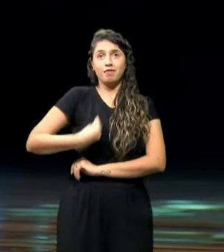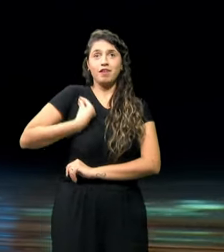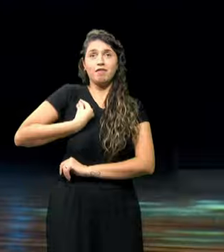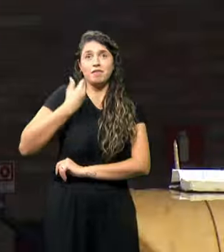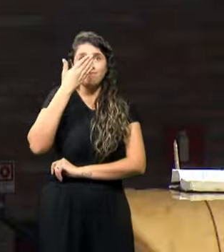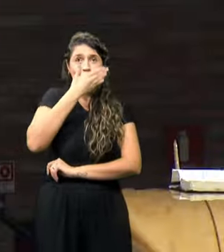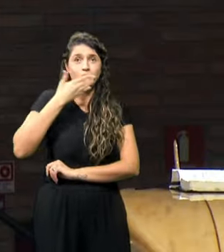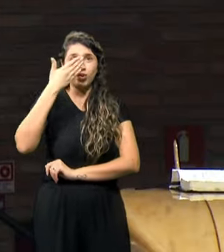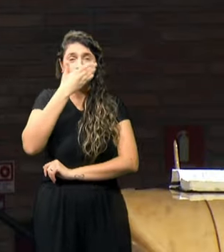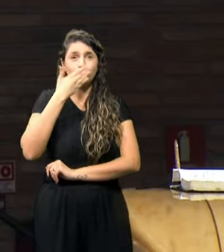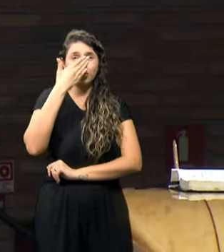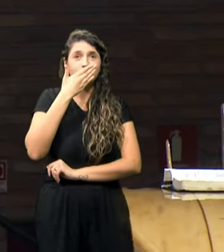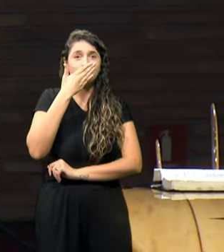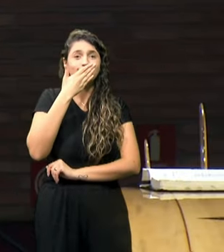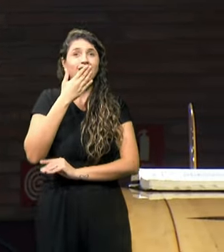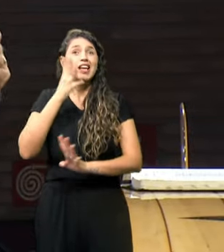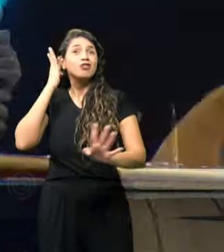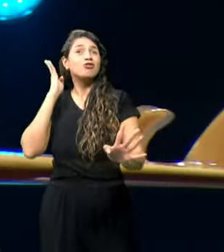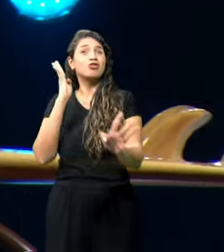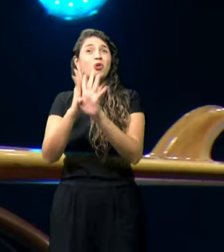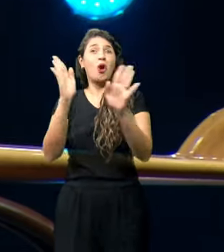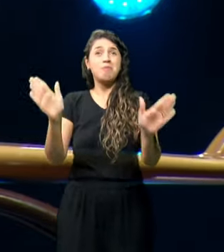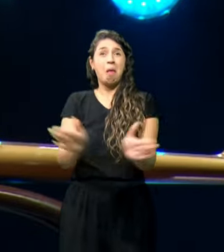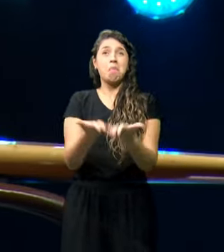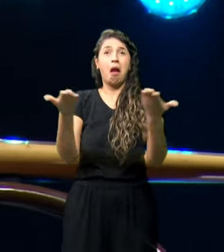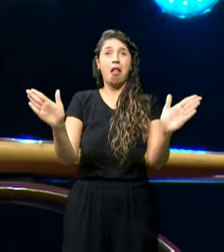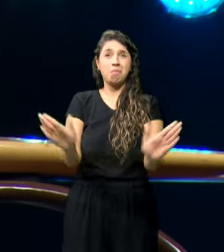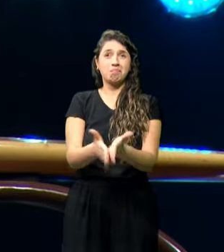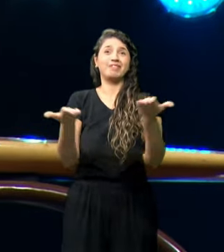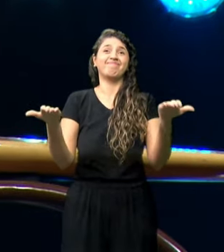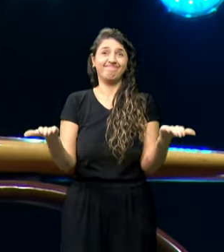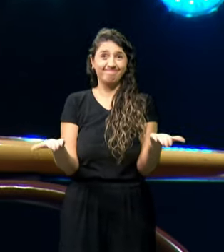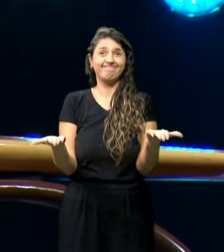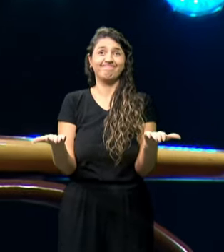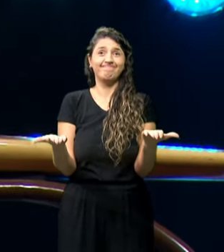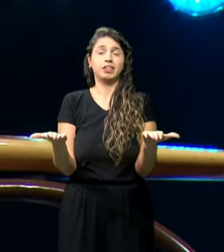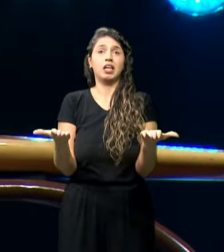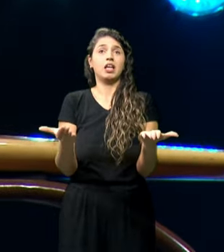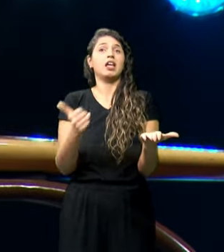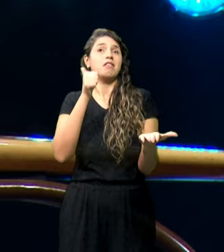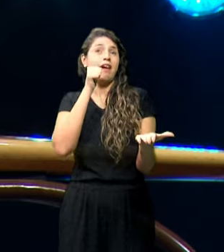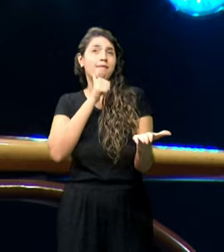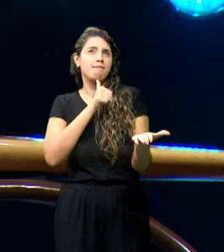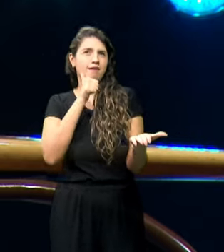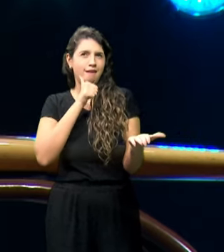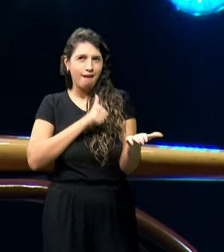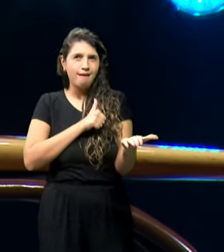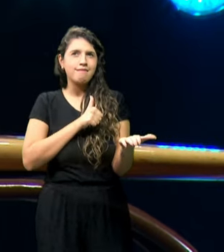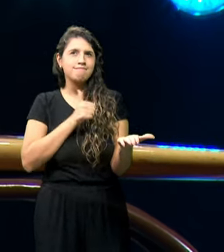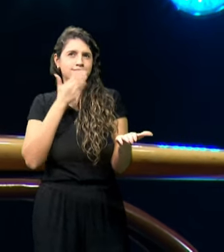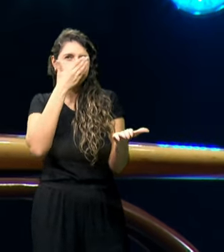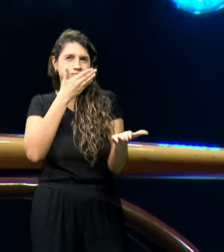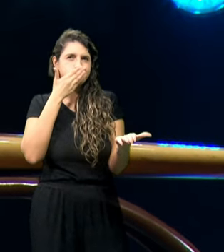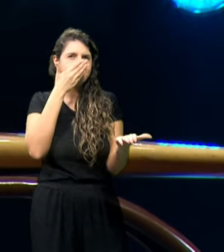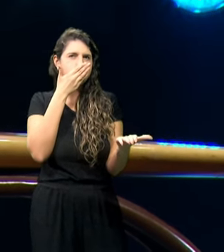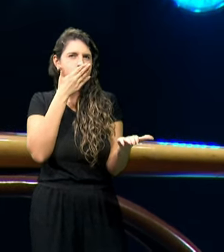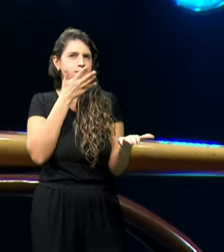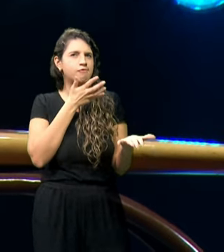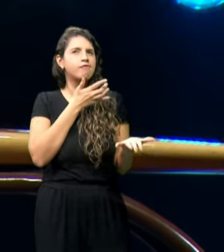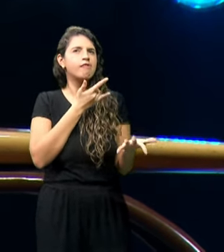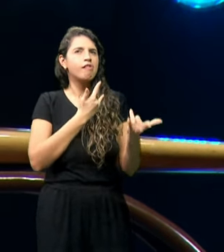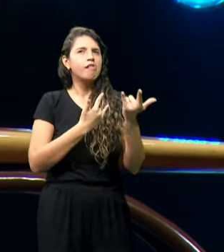Hã? E diz que a mulher adúltera está a caça de preciosa vida. O cemitério está